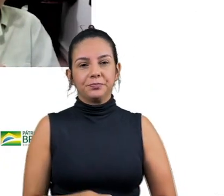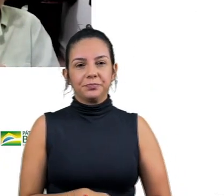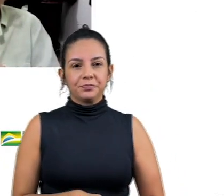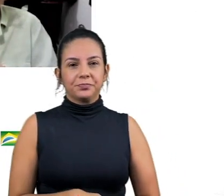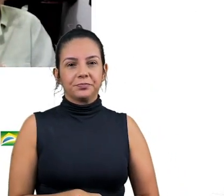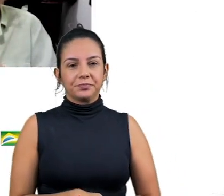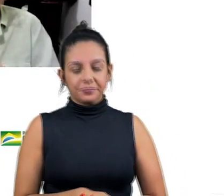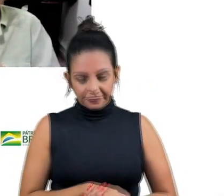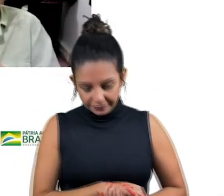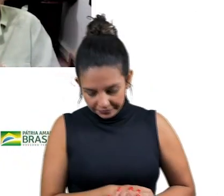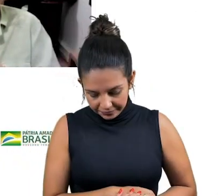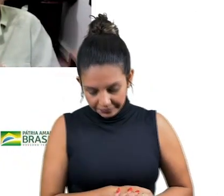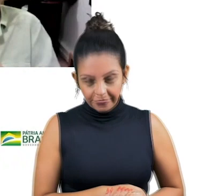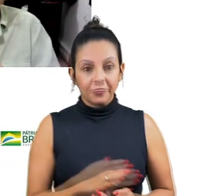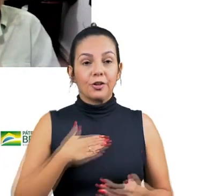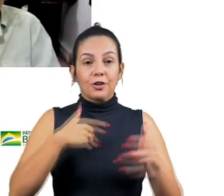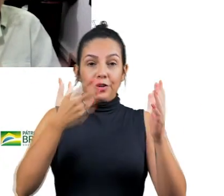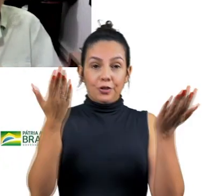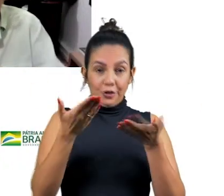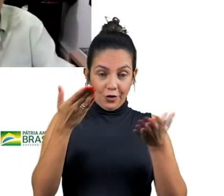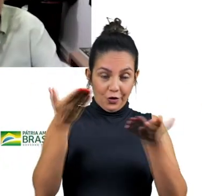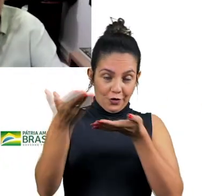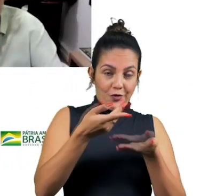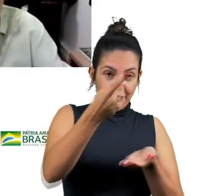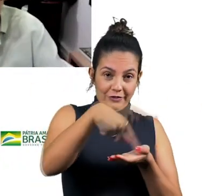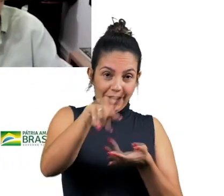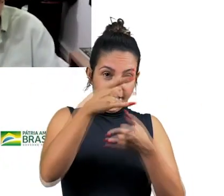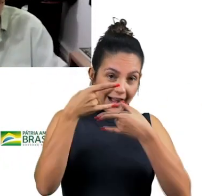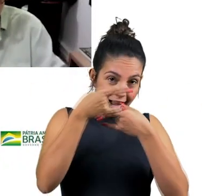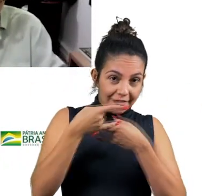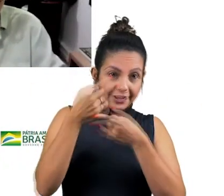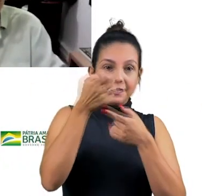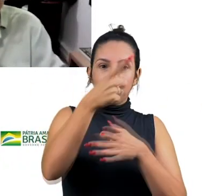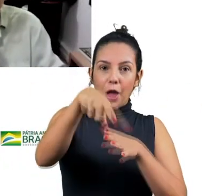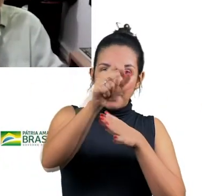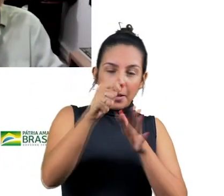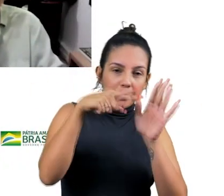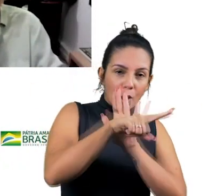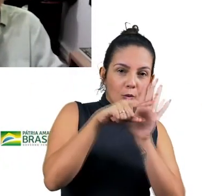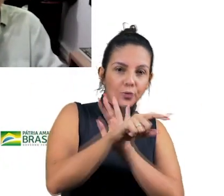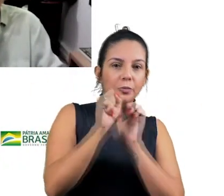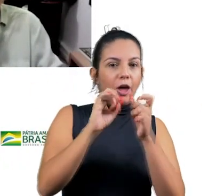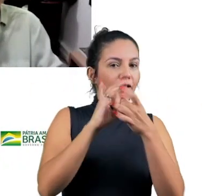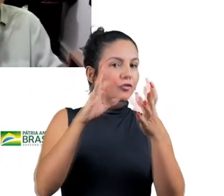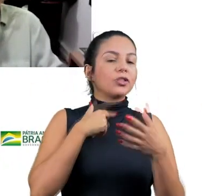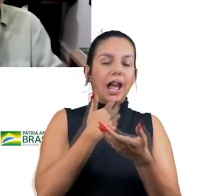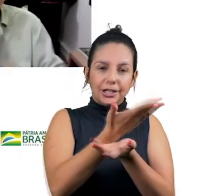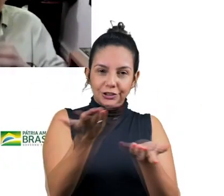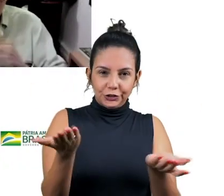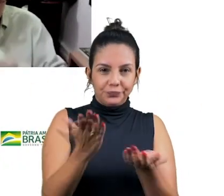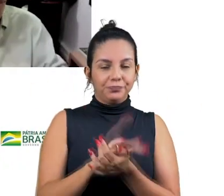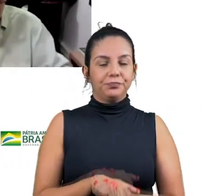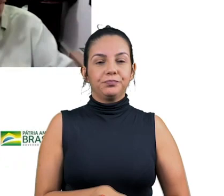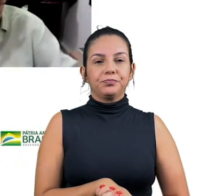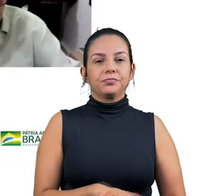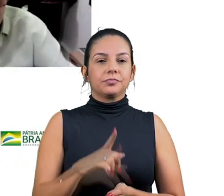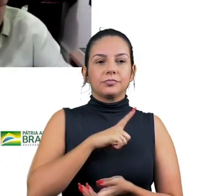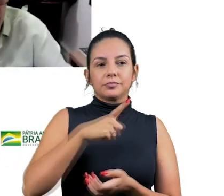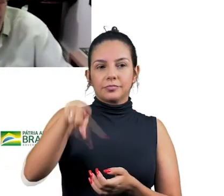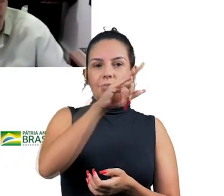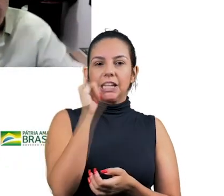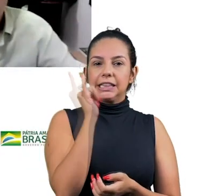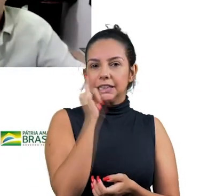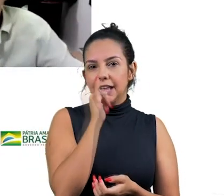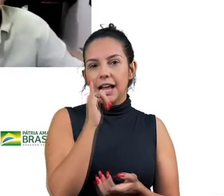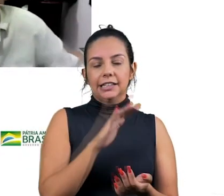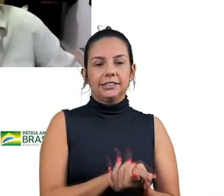agora convidando as pessoas que estão aí na live. Quem quiser fazer pergunta, por favor, fique à vontade, tá? Tem gente da